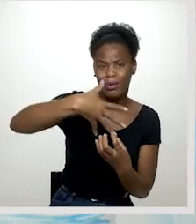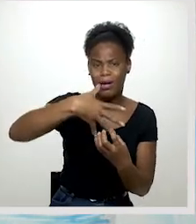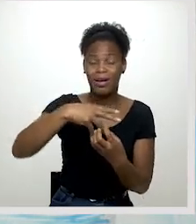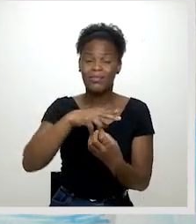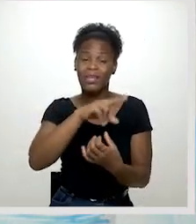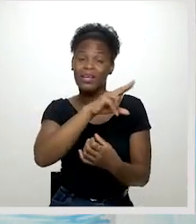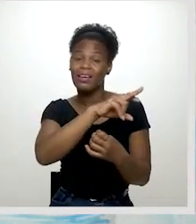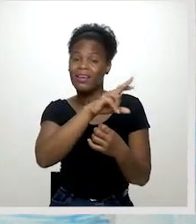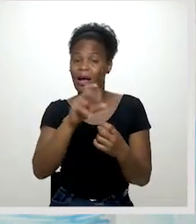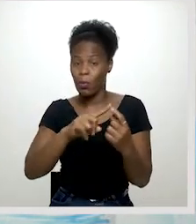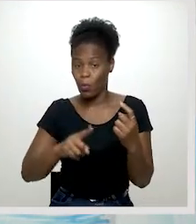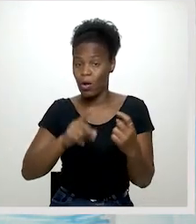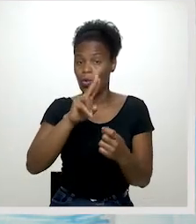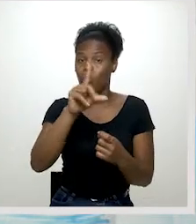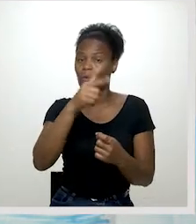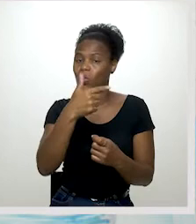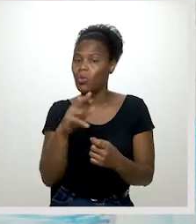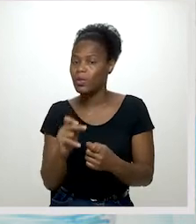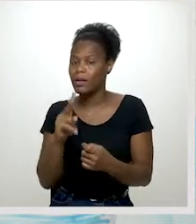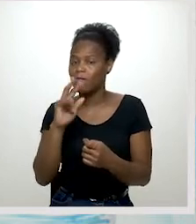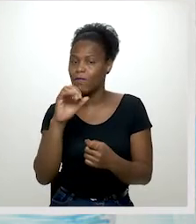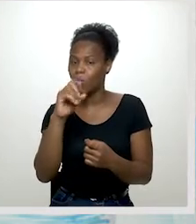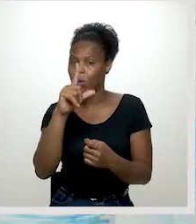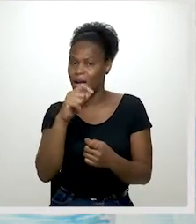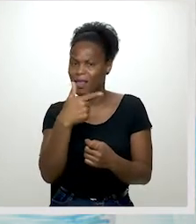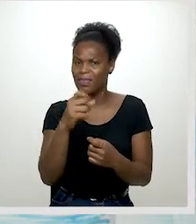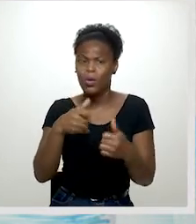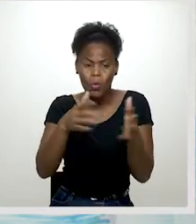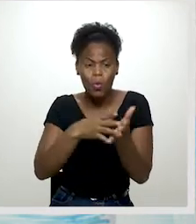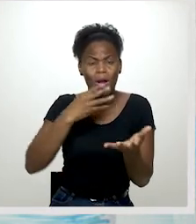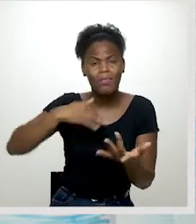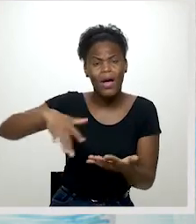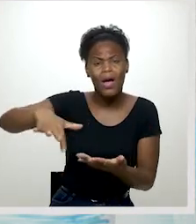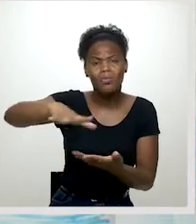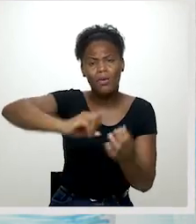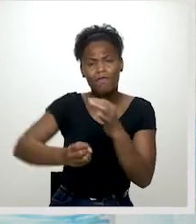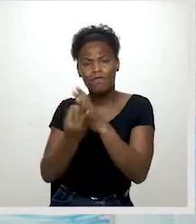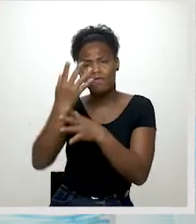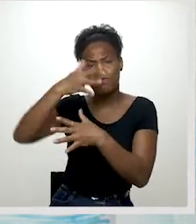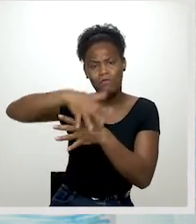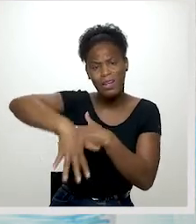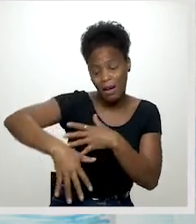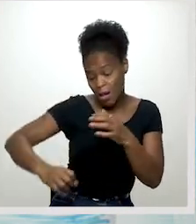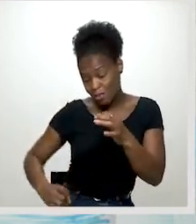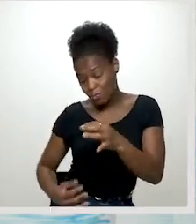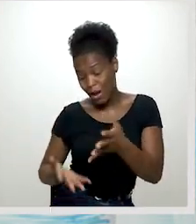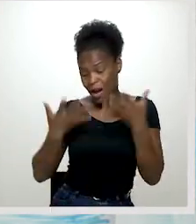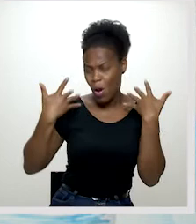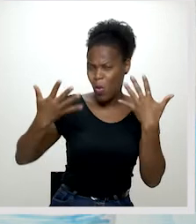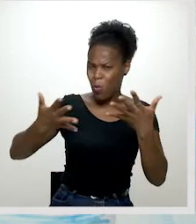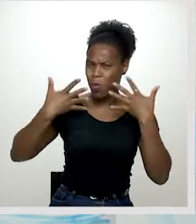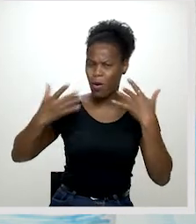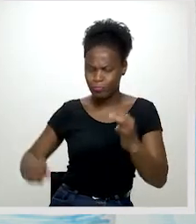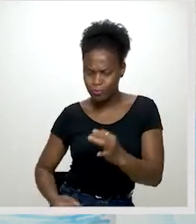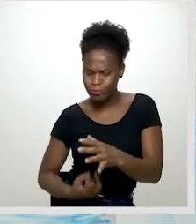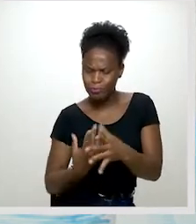existia vulcões por toda a superfície que libertava calor interno da Terra na superfície. Então, todos